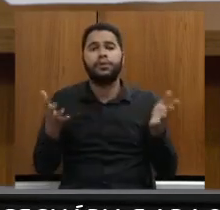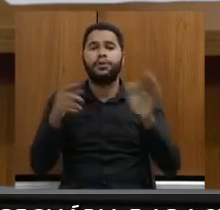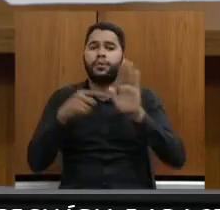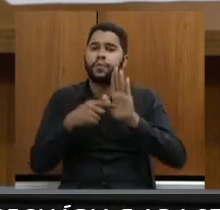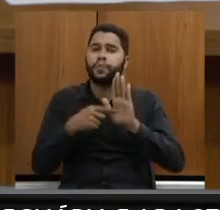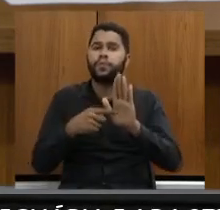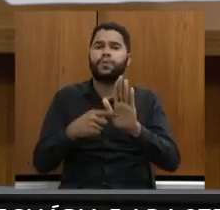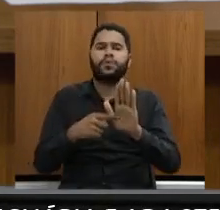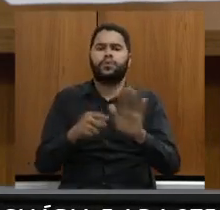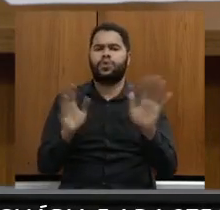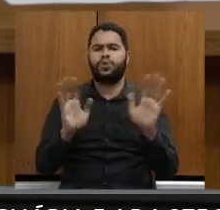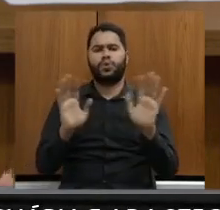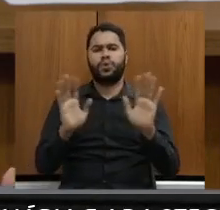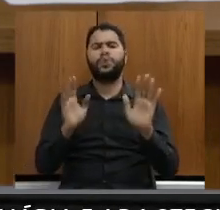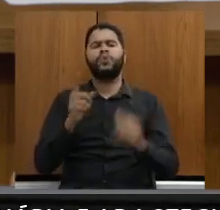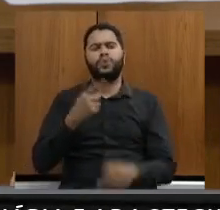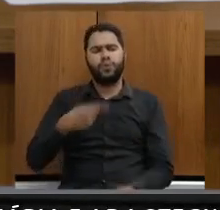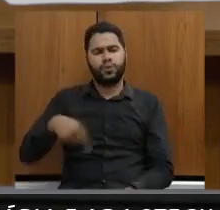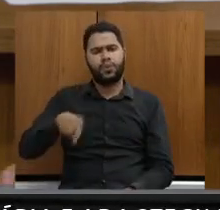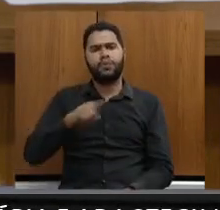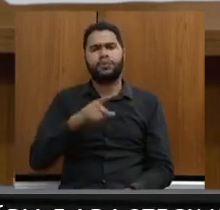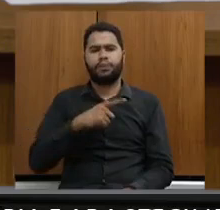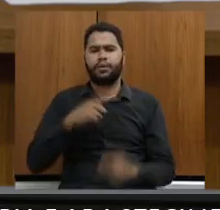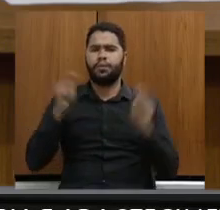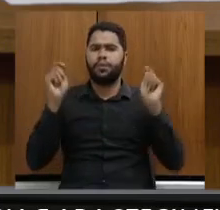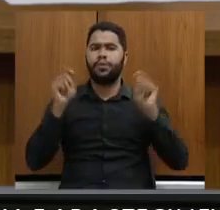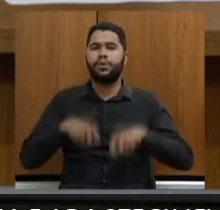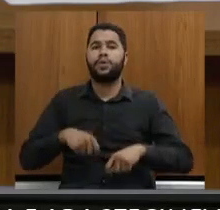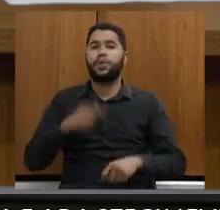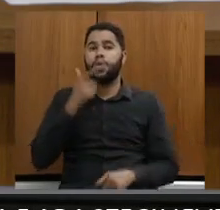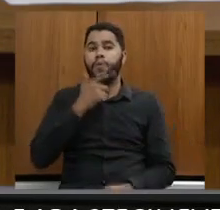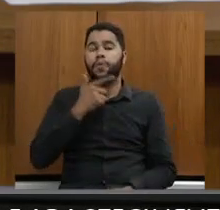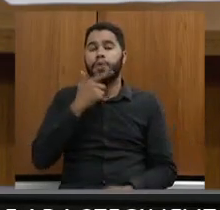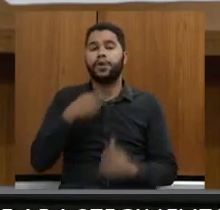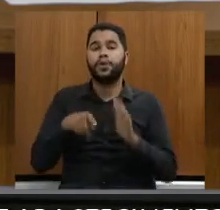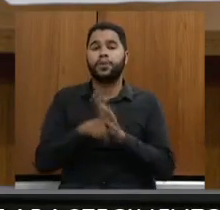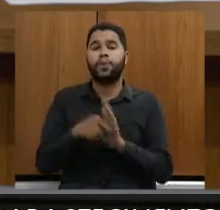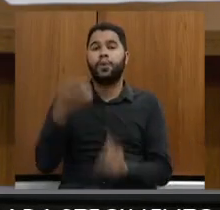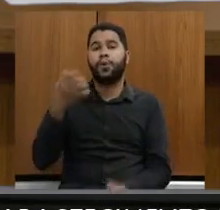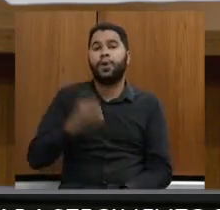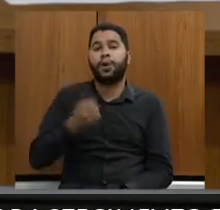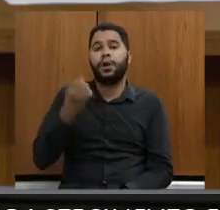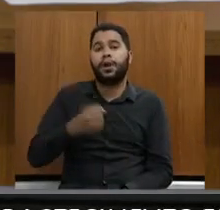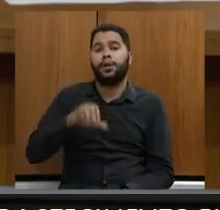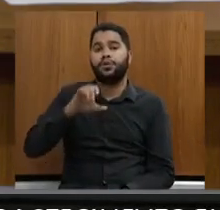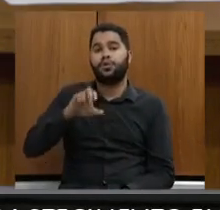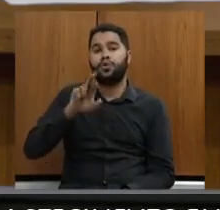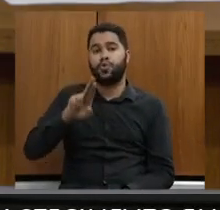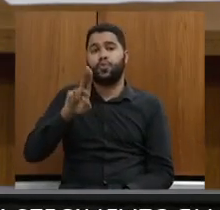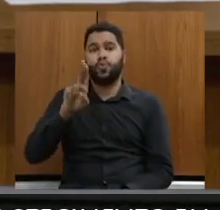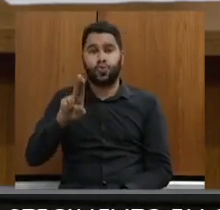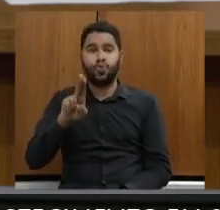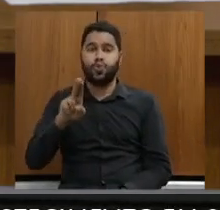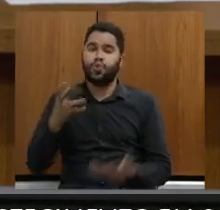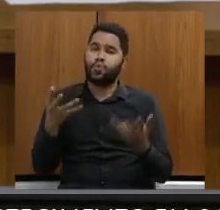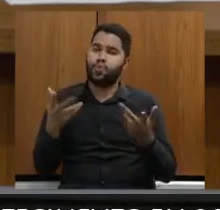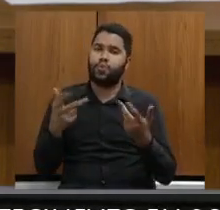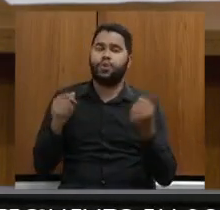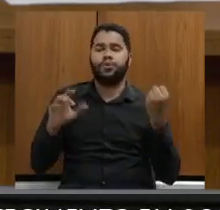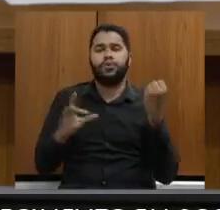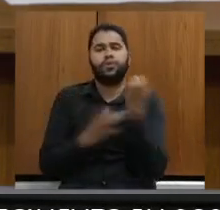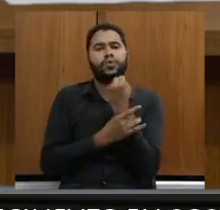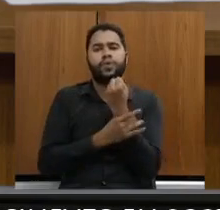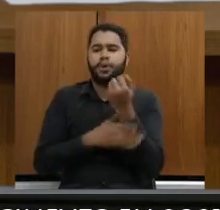dizer para o ministério que não que nós temos condição de fazer um queijo artesanal de leite cru de qualidade e seguro para nossa população